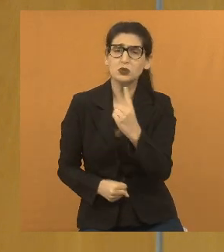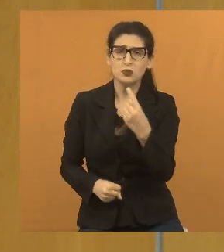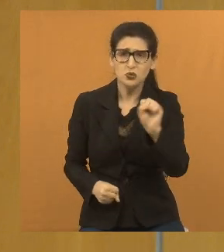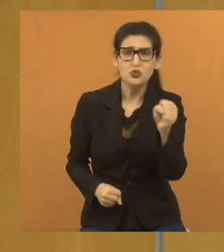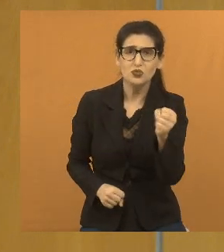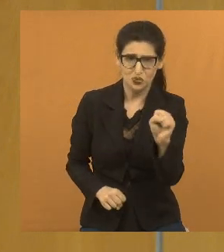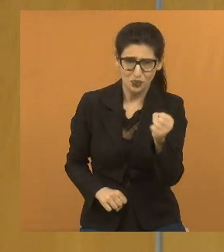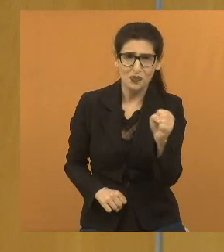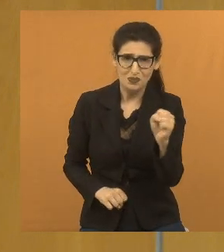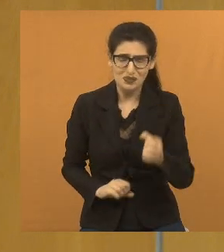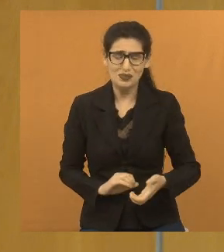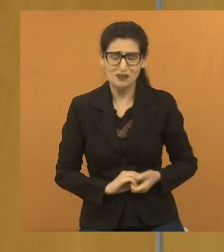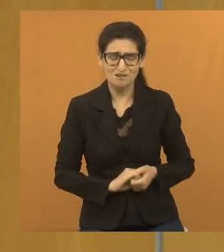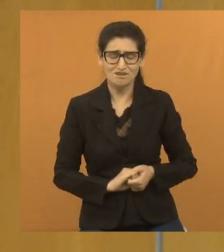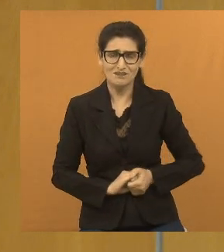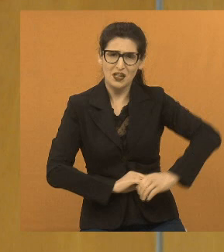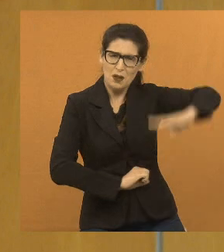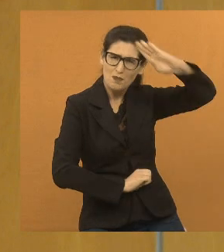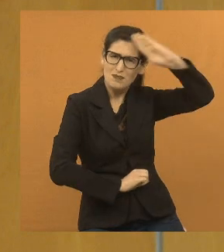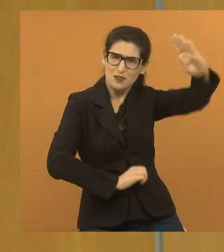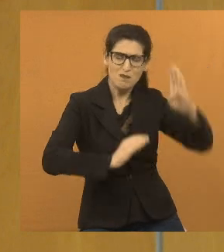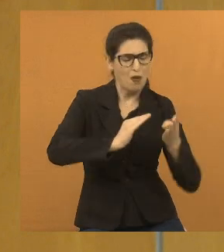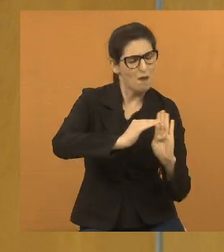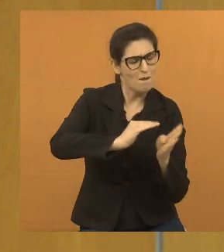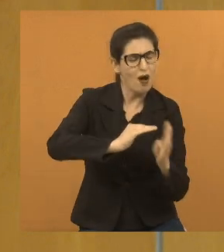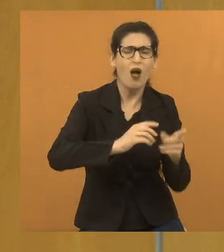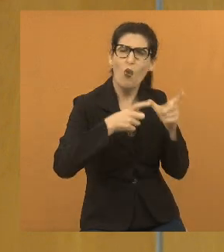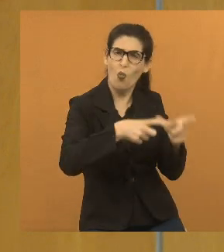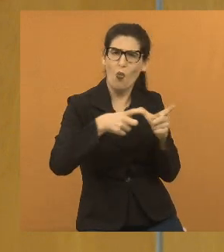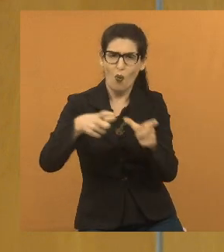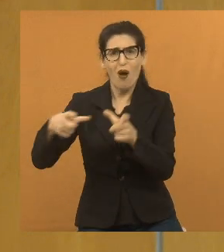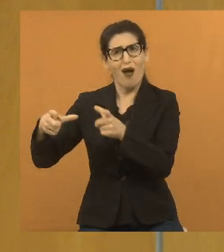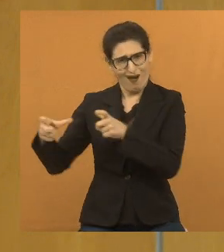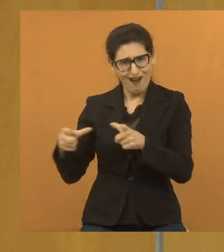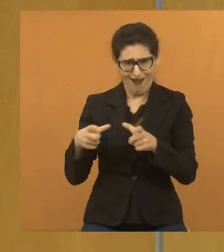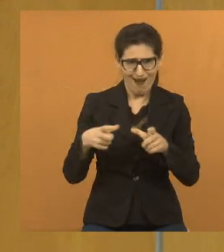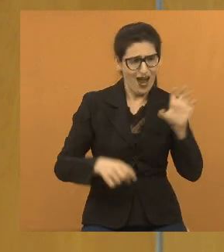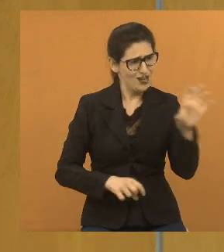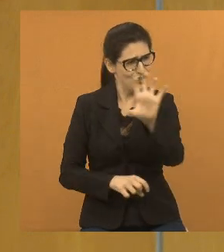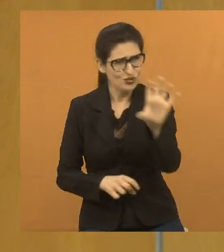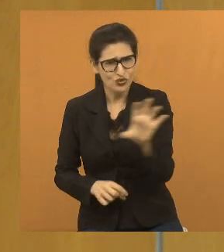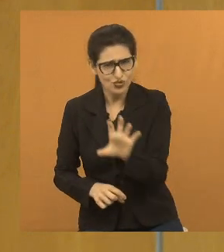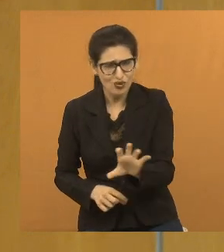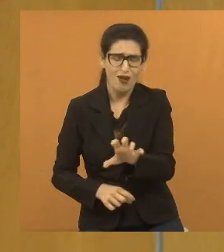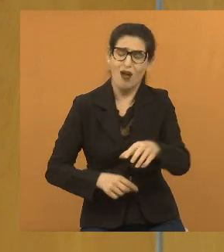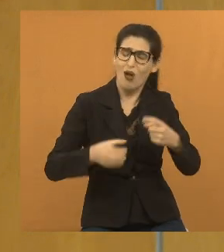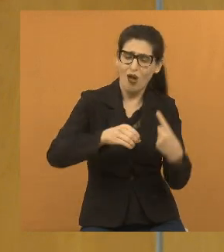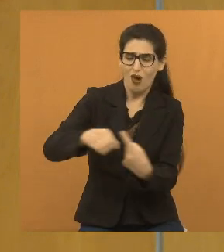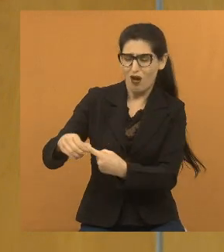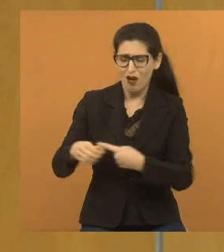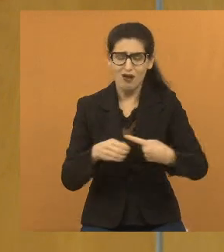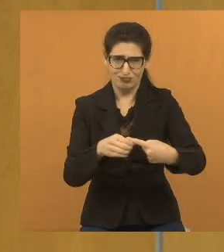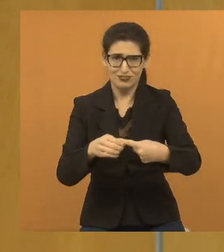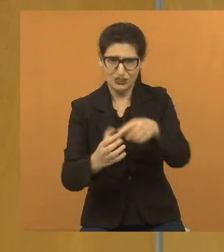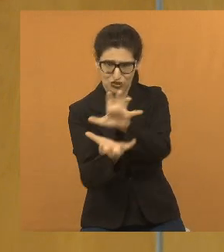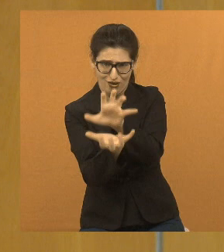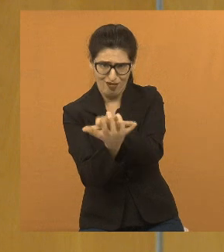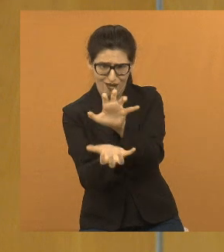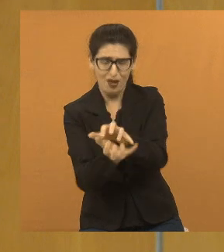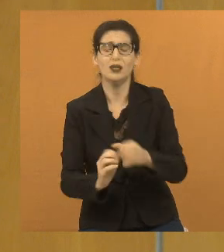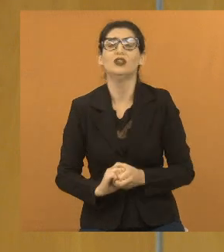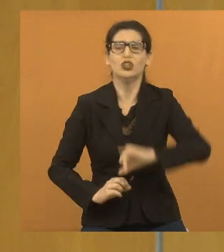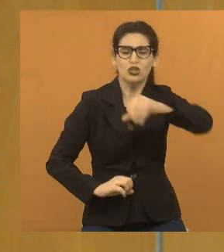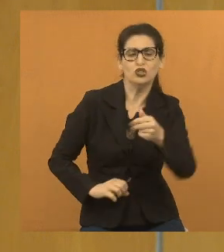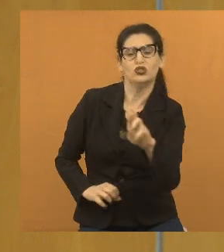2018. Os principais bairros que compõem a região central são os seguintes: